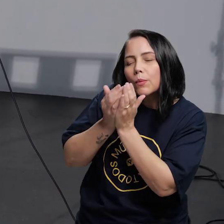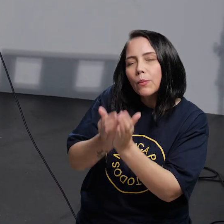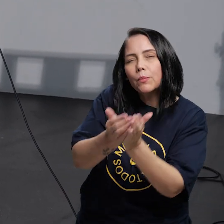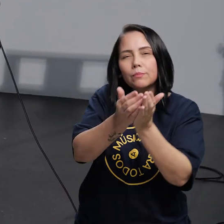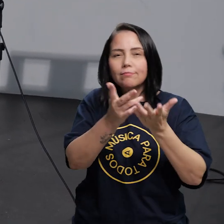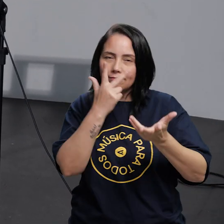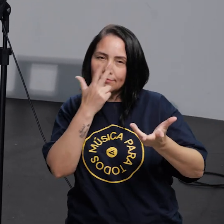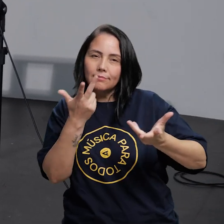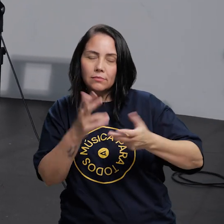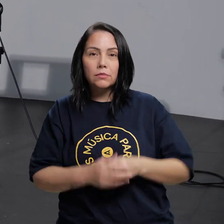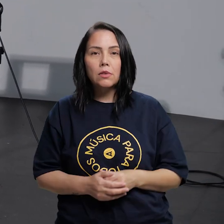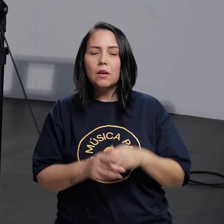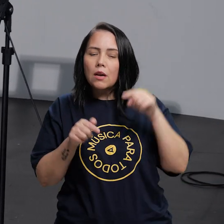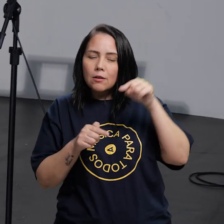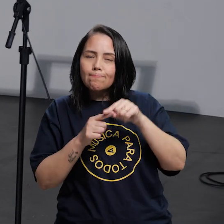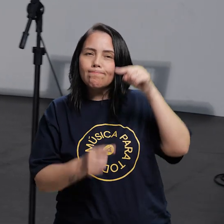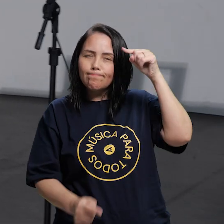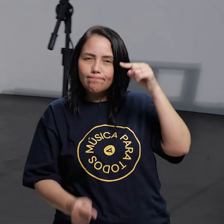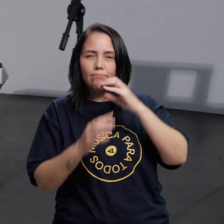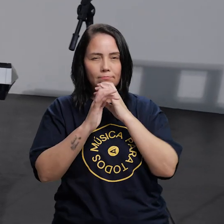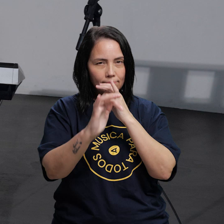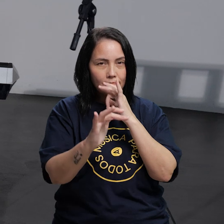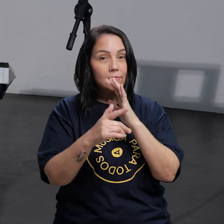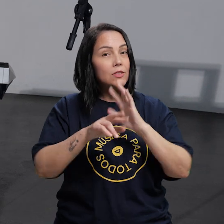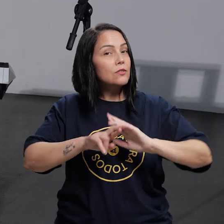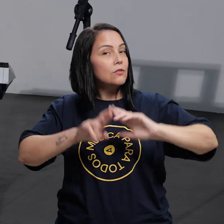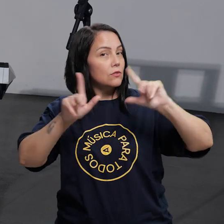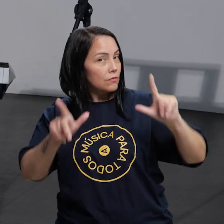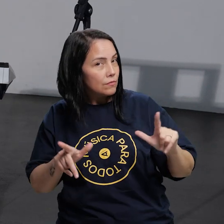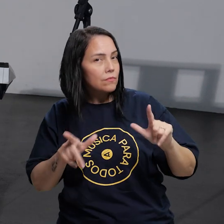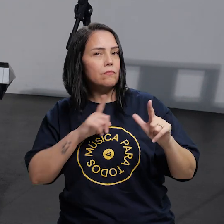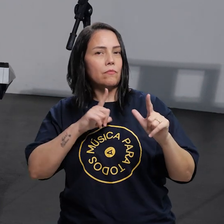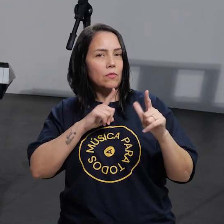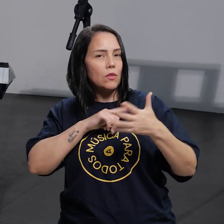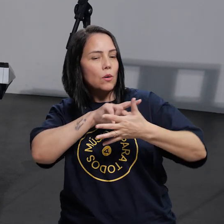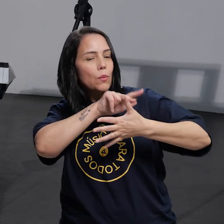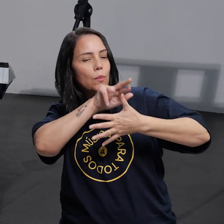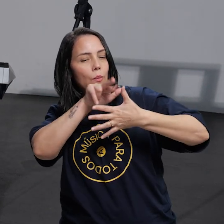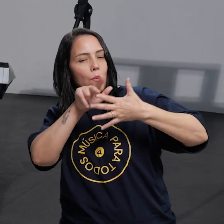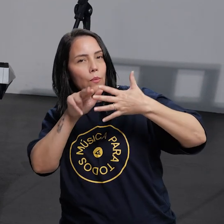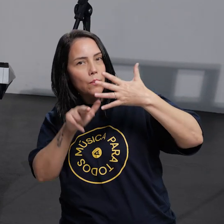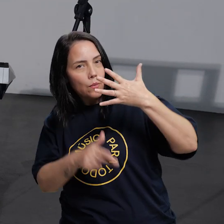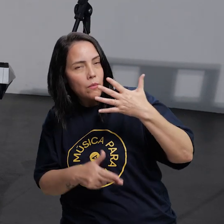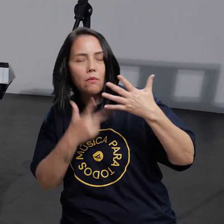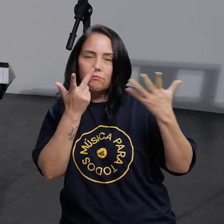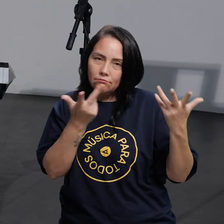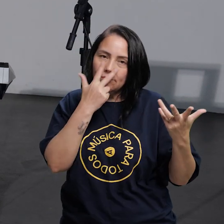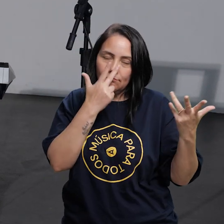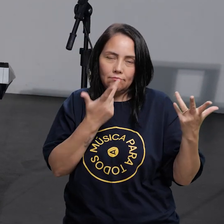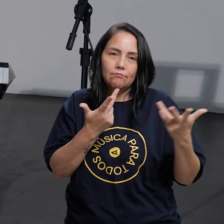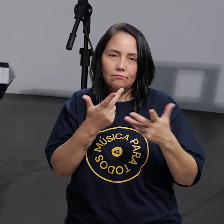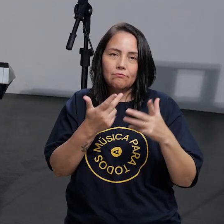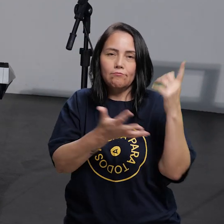Sailing, navegando. Essa flauta aqui é um pouquinho maior do que a outra flauta que eu toquei antes. Então, a flauta ela possui uma família, como